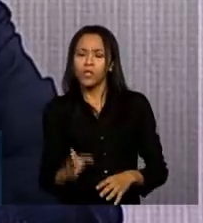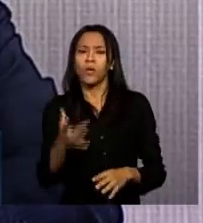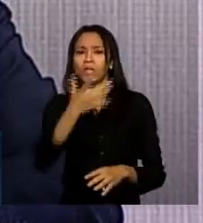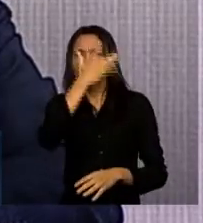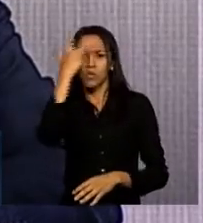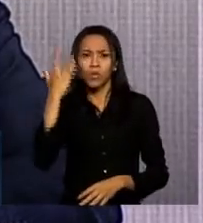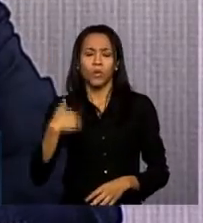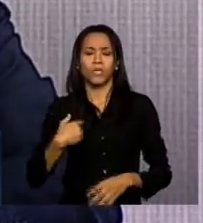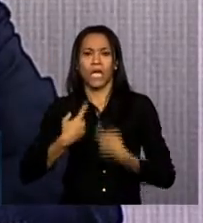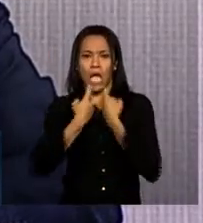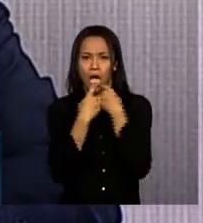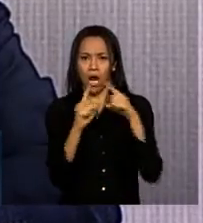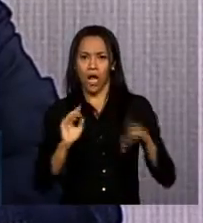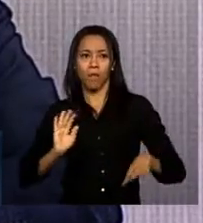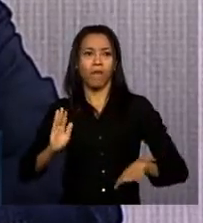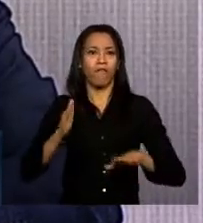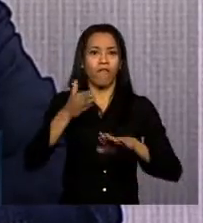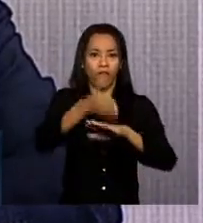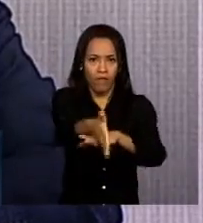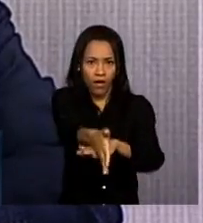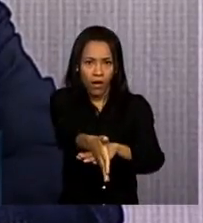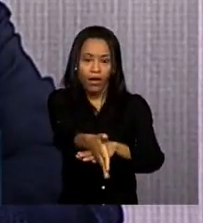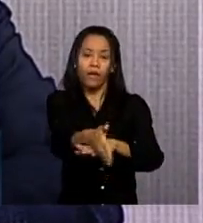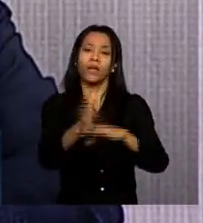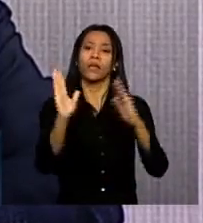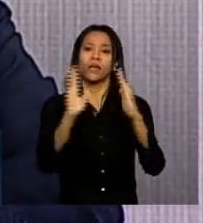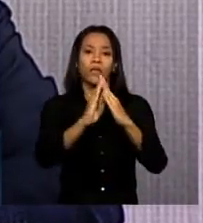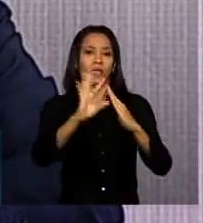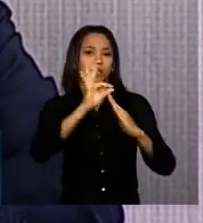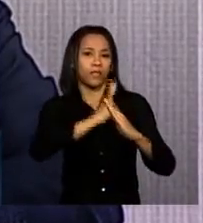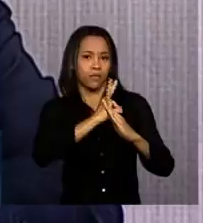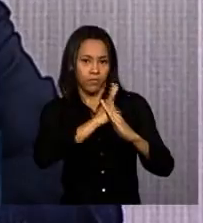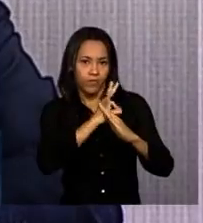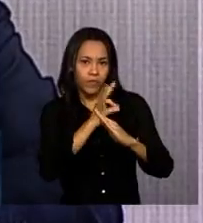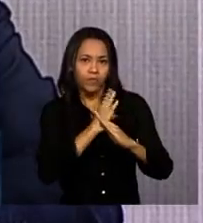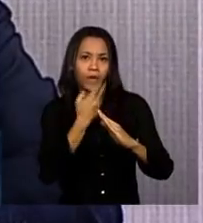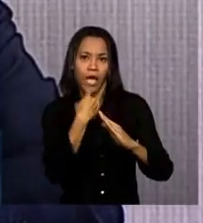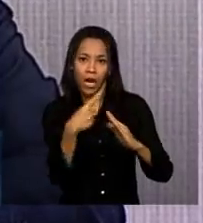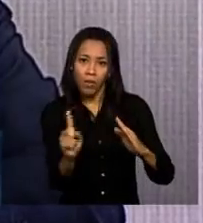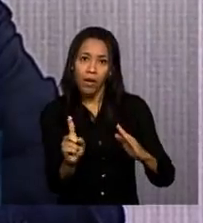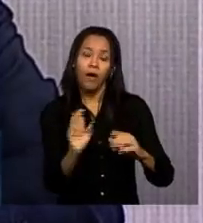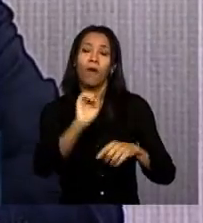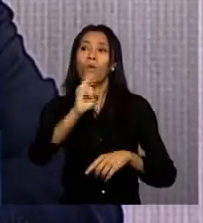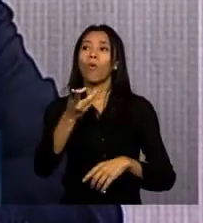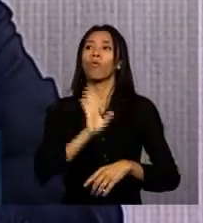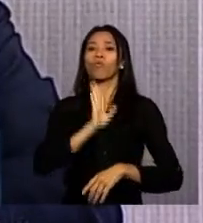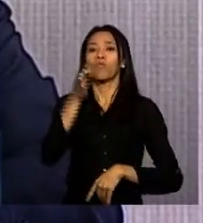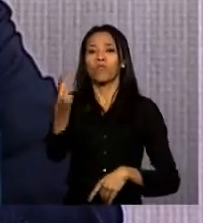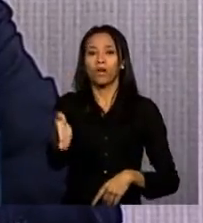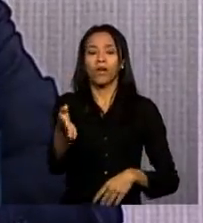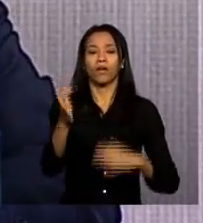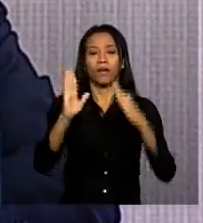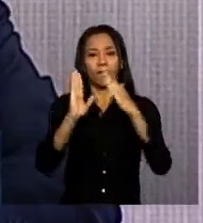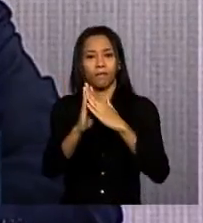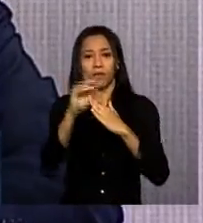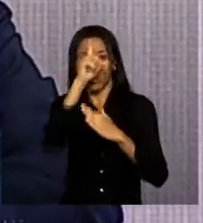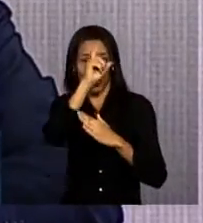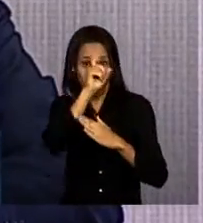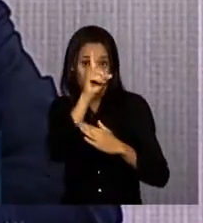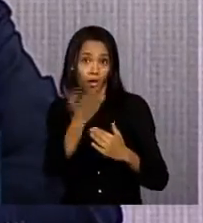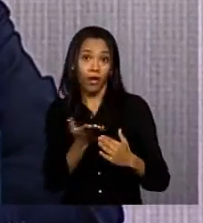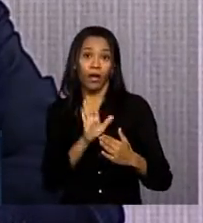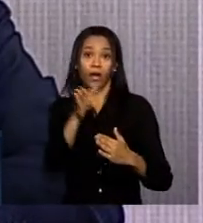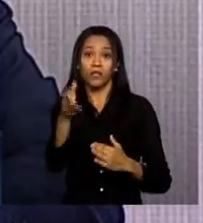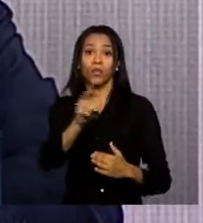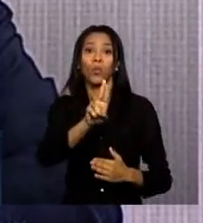delegacias ou que deveria aparecer nos sistemas de saúde, nas nossas unidades de urgência e emergência, no SAMU, nas UPAs,